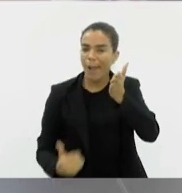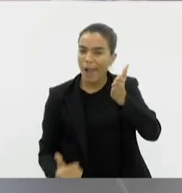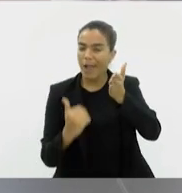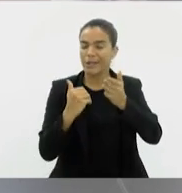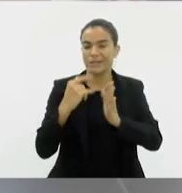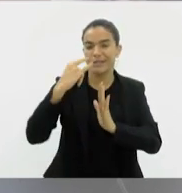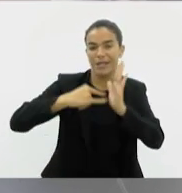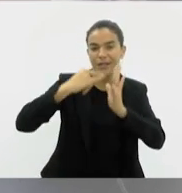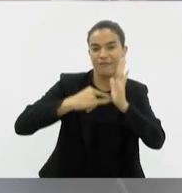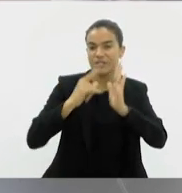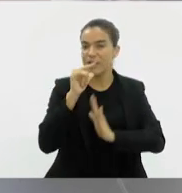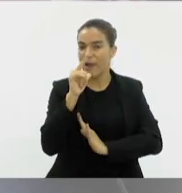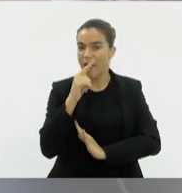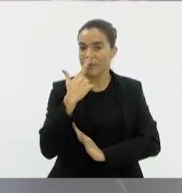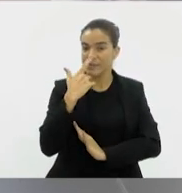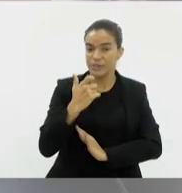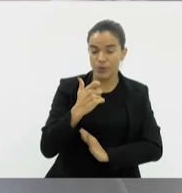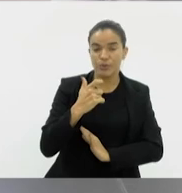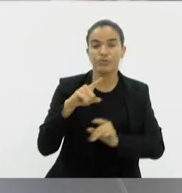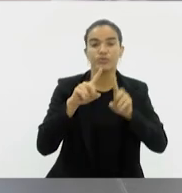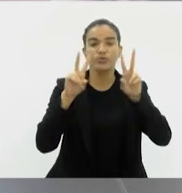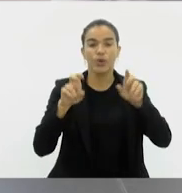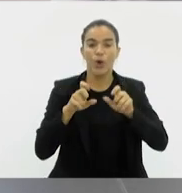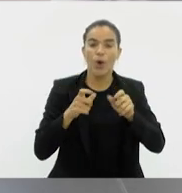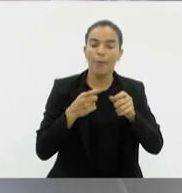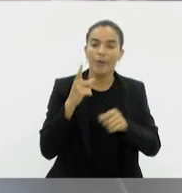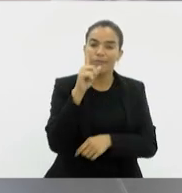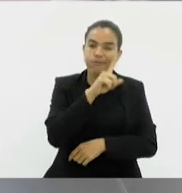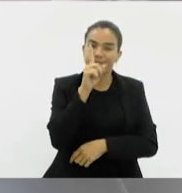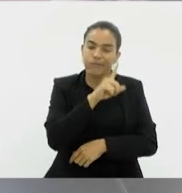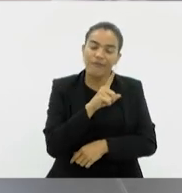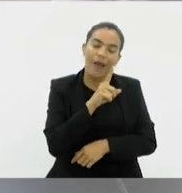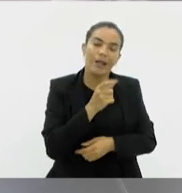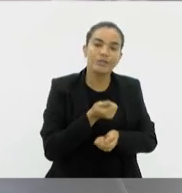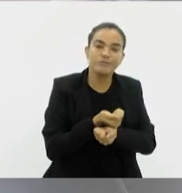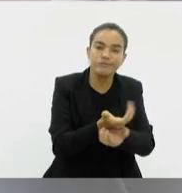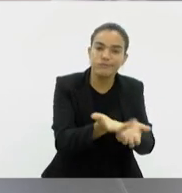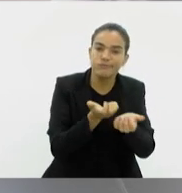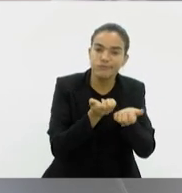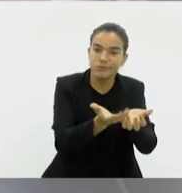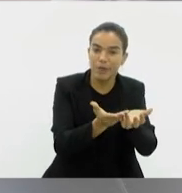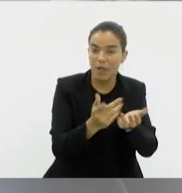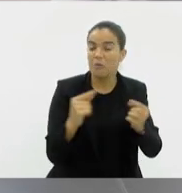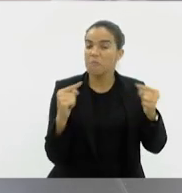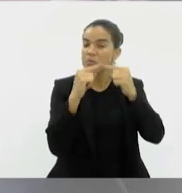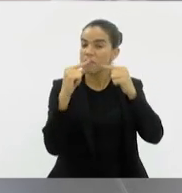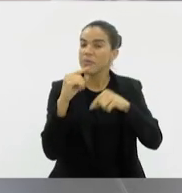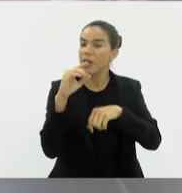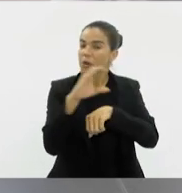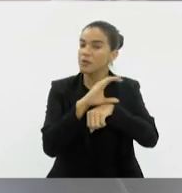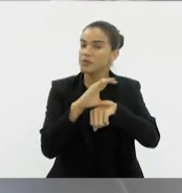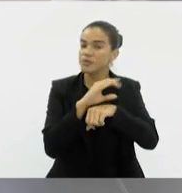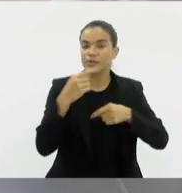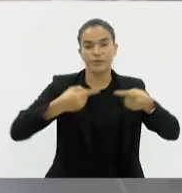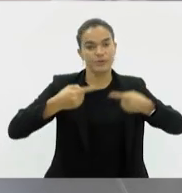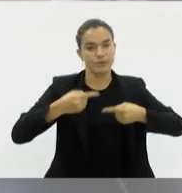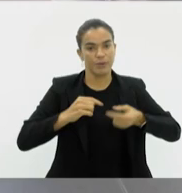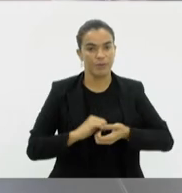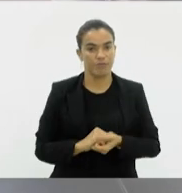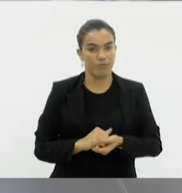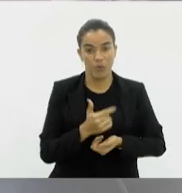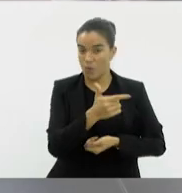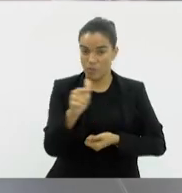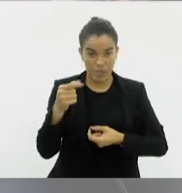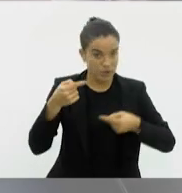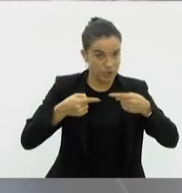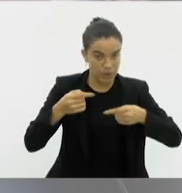tarifa de água e esgoto quando houver interrupção ou falha no fornecimento. Parecer é pela constitucionalidade. Em discussão. Não